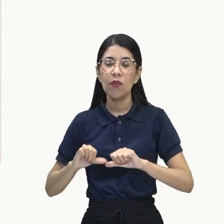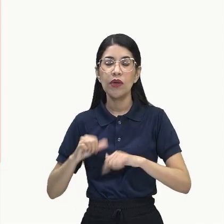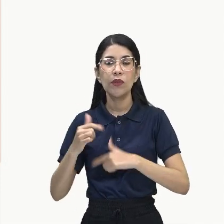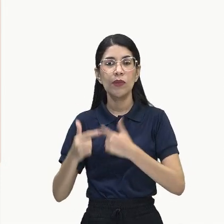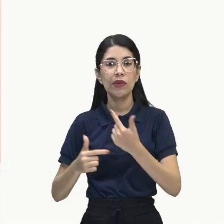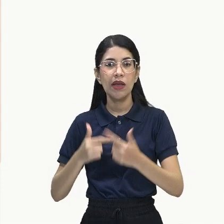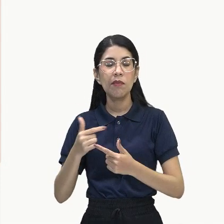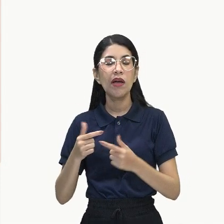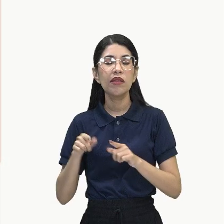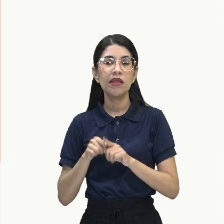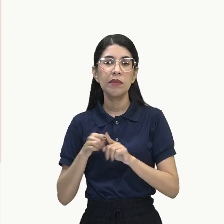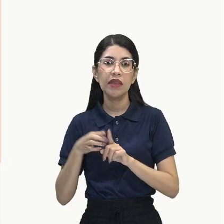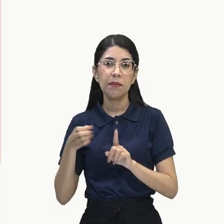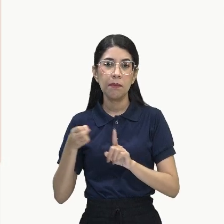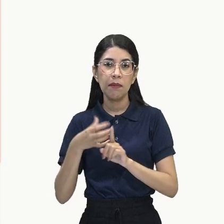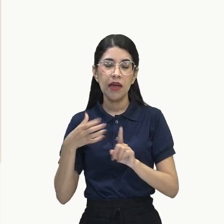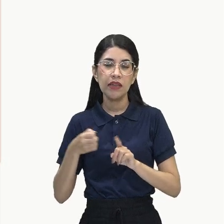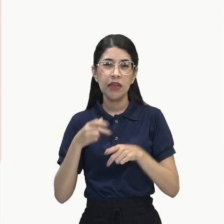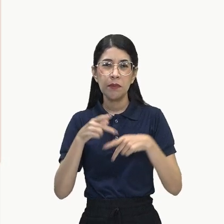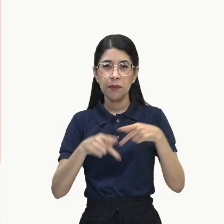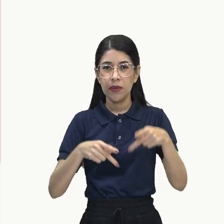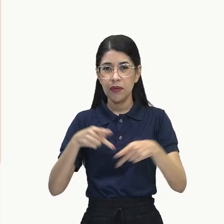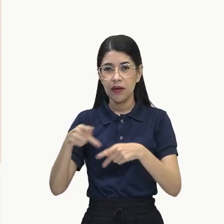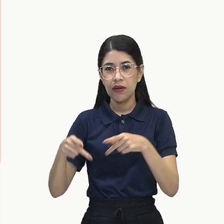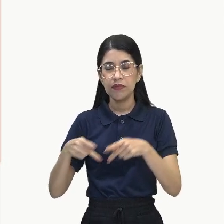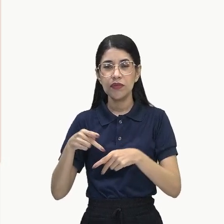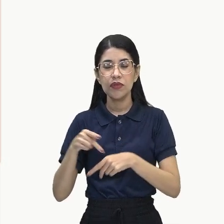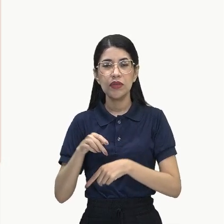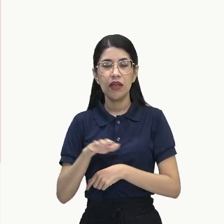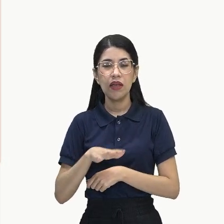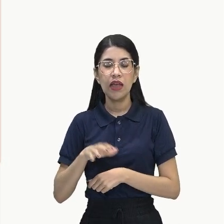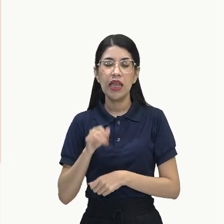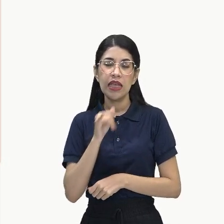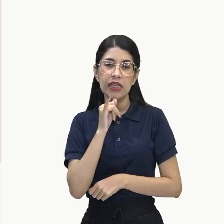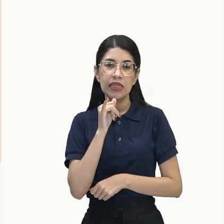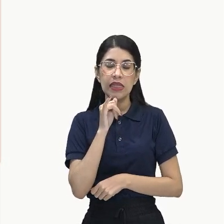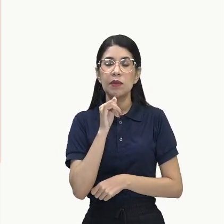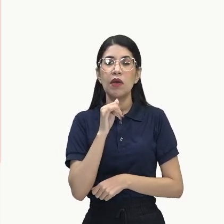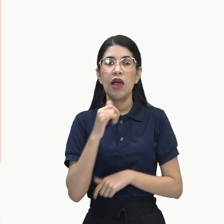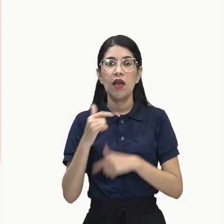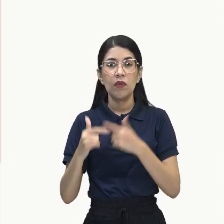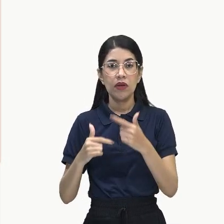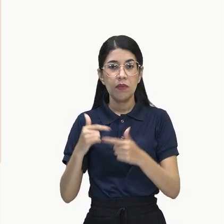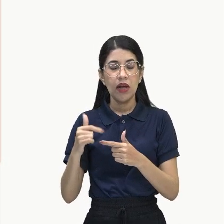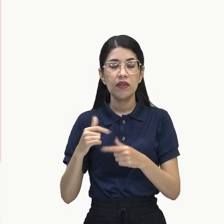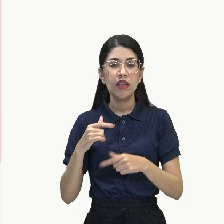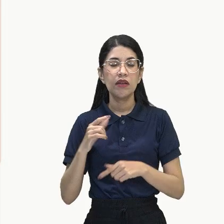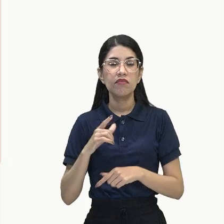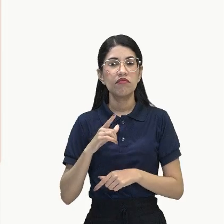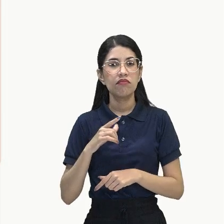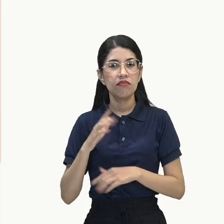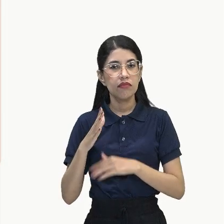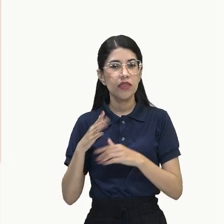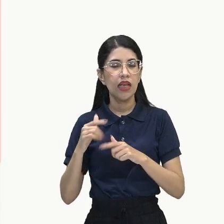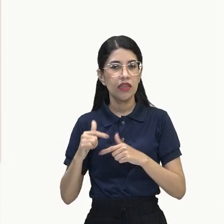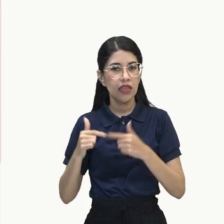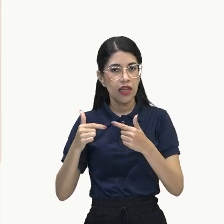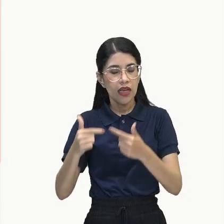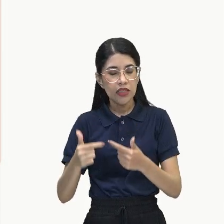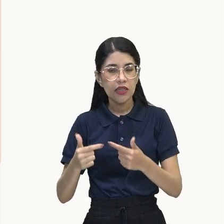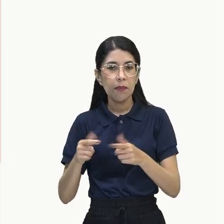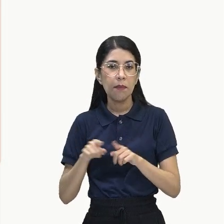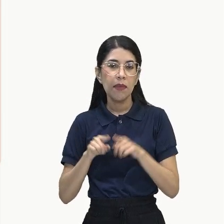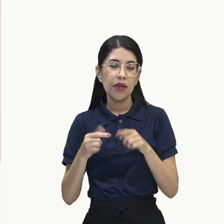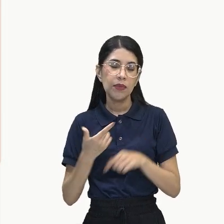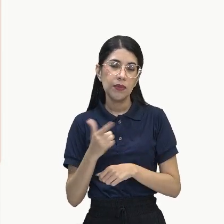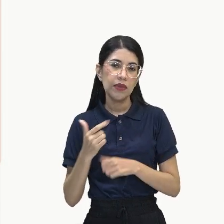que afeta milhões de pessoas. Essa precarização do trabalho é quando o trabalhador está exercendo ali a sua atividade desassistido